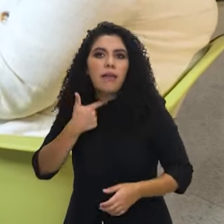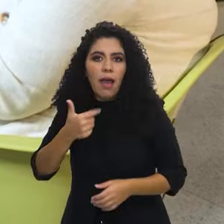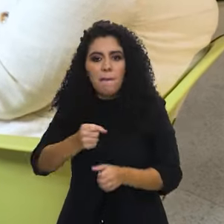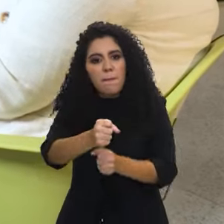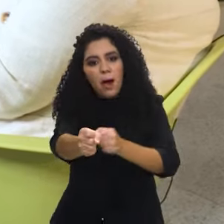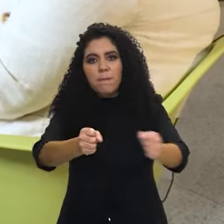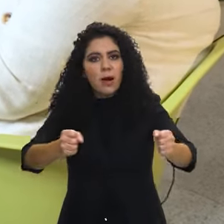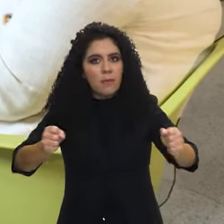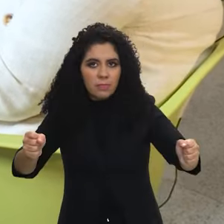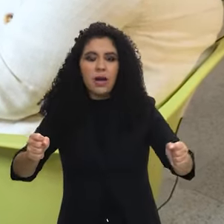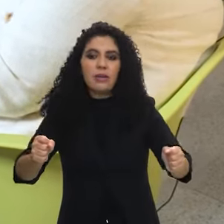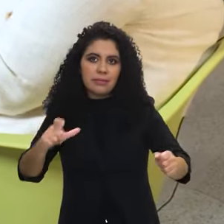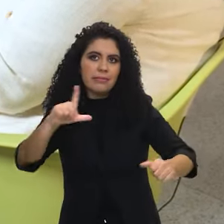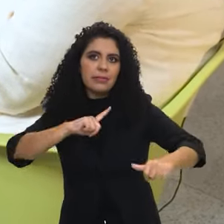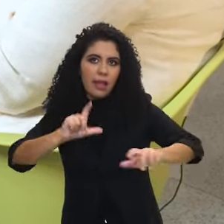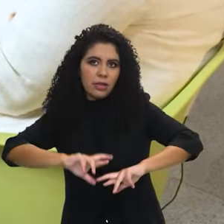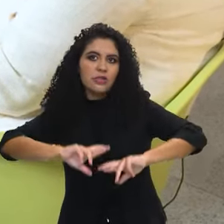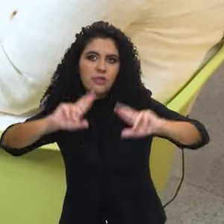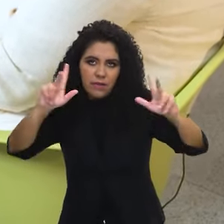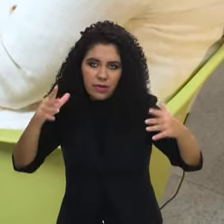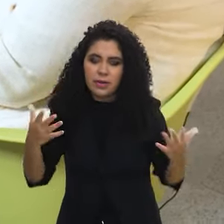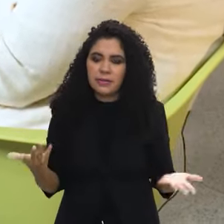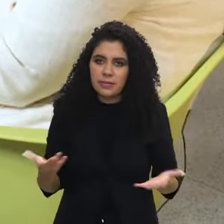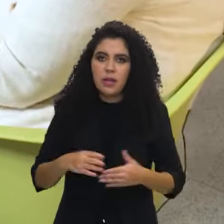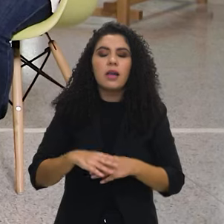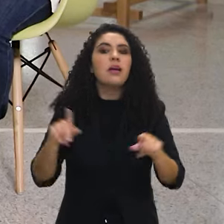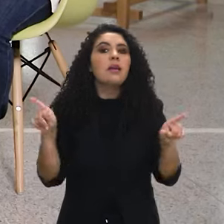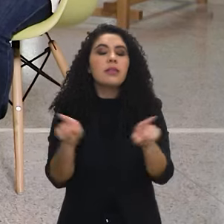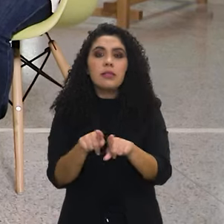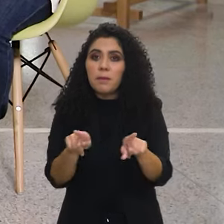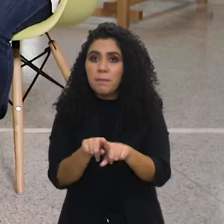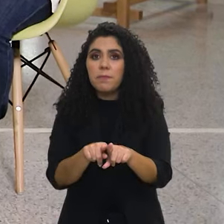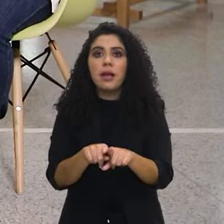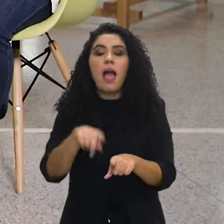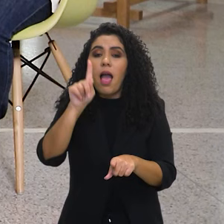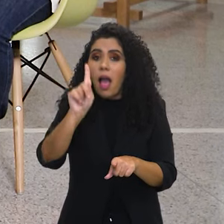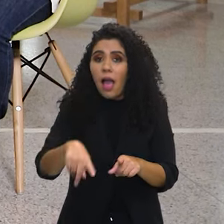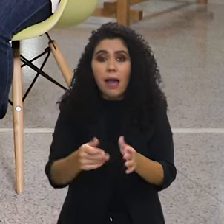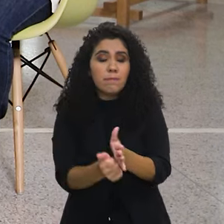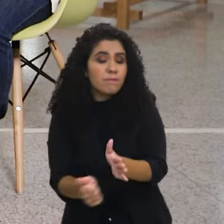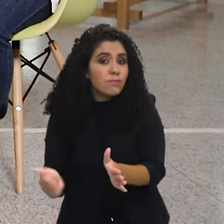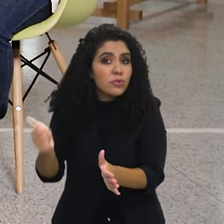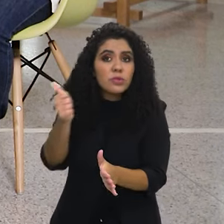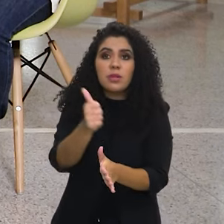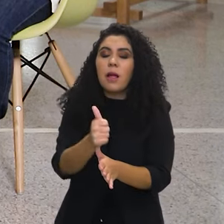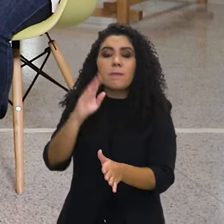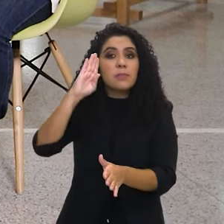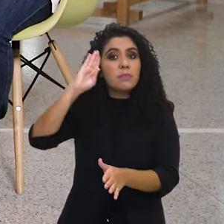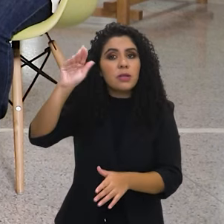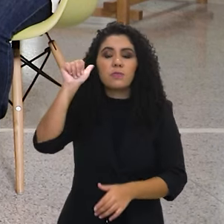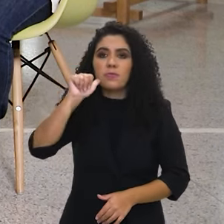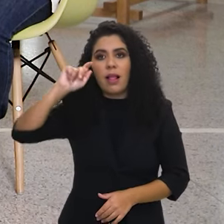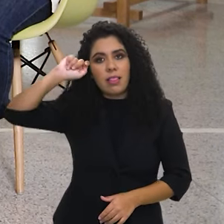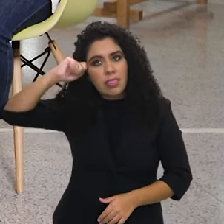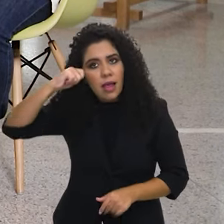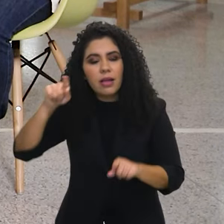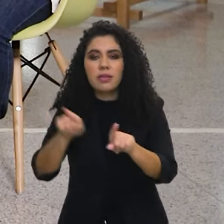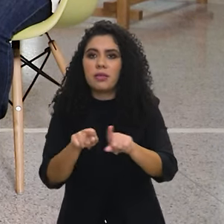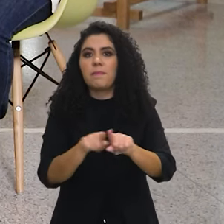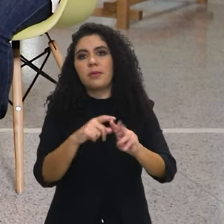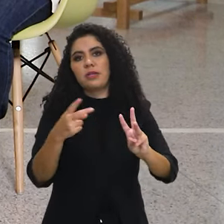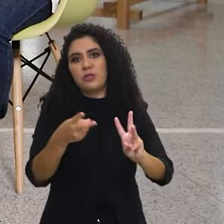né se destacam fazem a diferença né e é prioritariamente paraas meninas negras